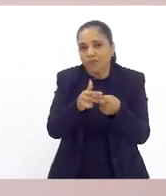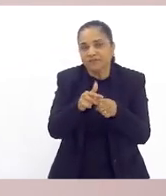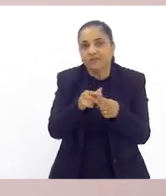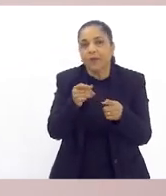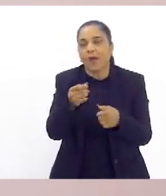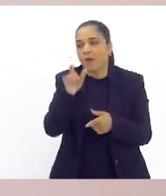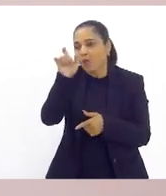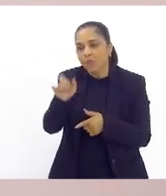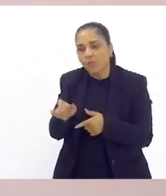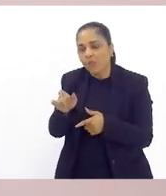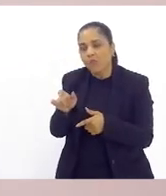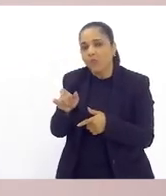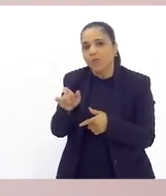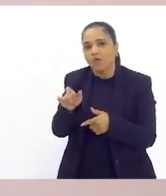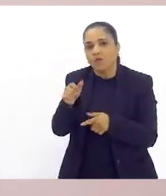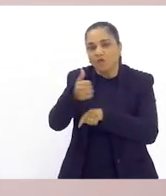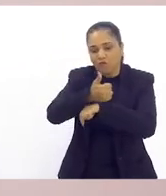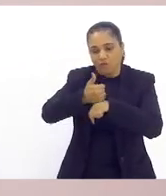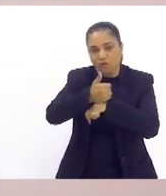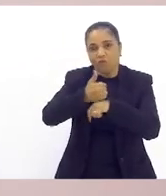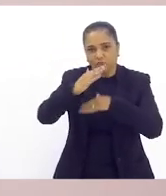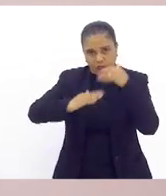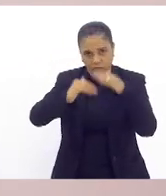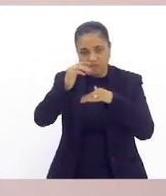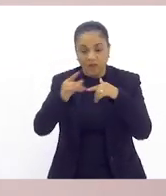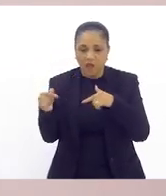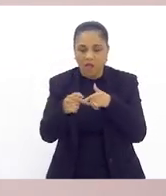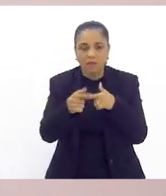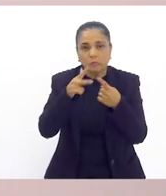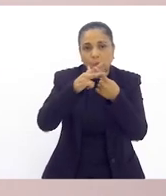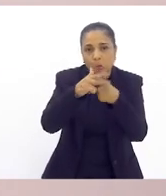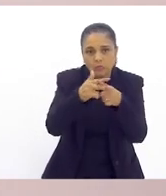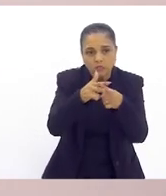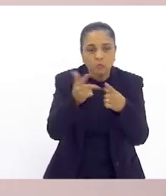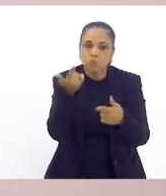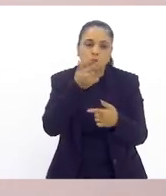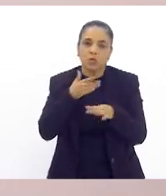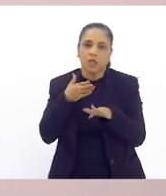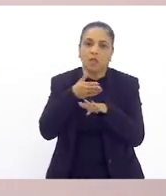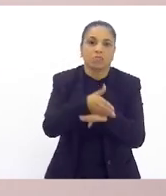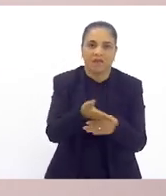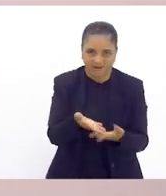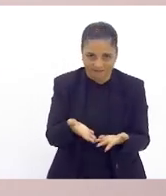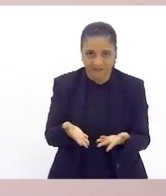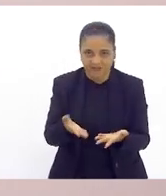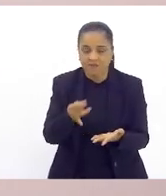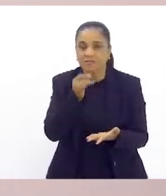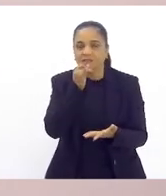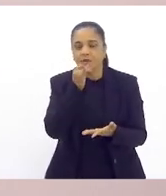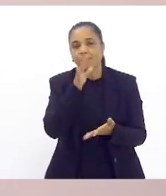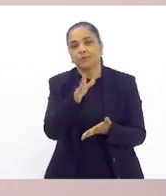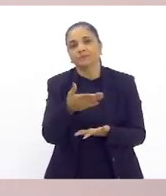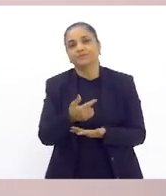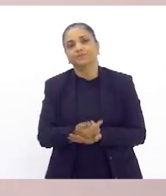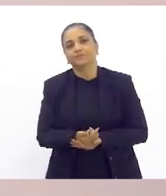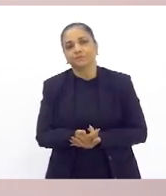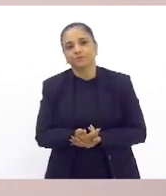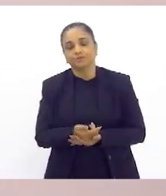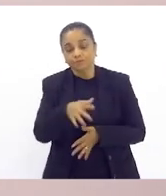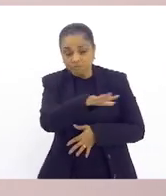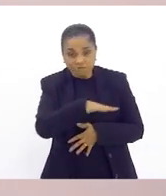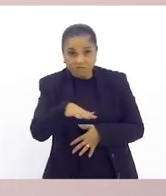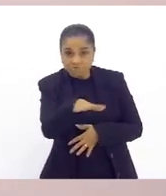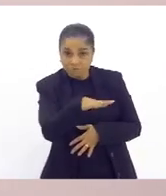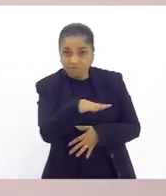para tentar regularizar e não consegue então assim Acho que o que um dos exemplos é o seguinte Olha tem